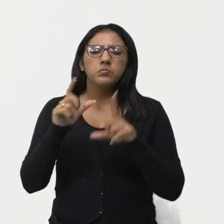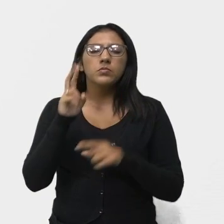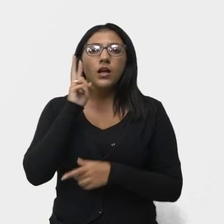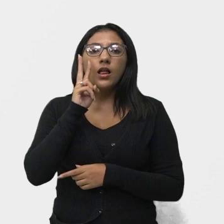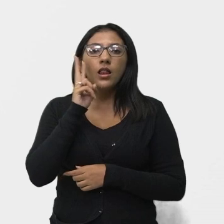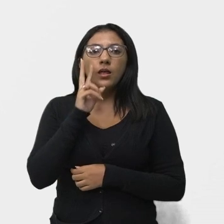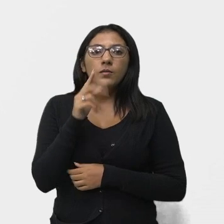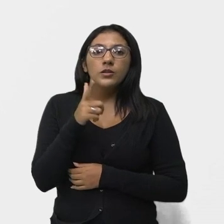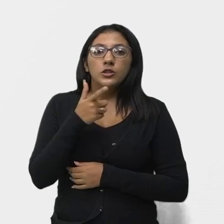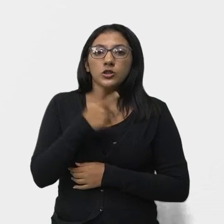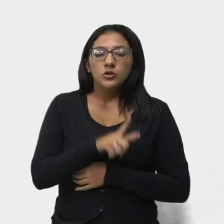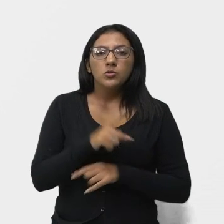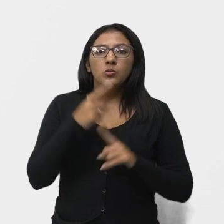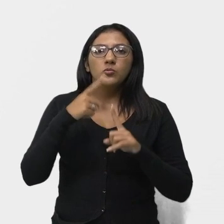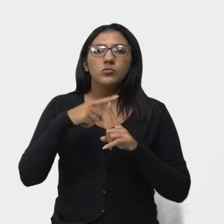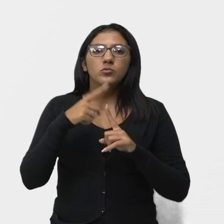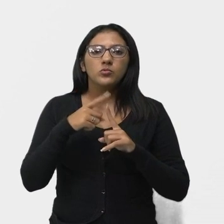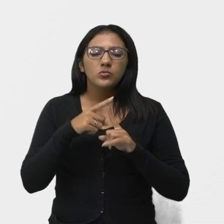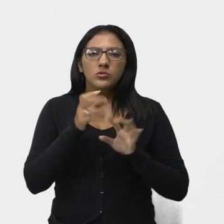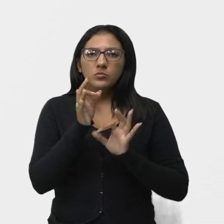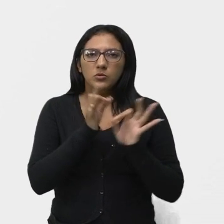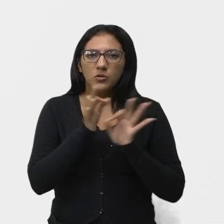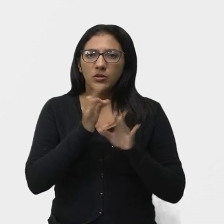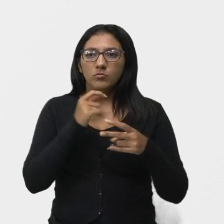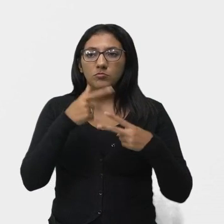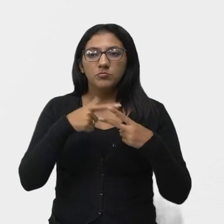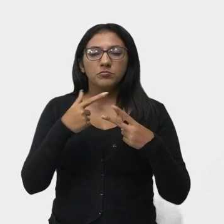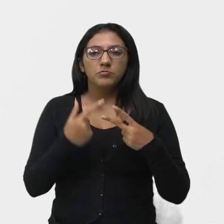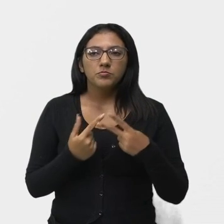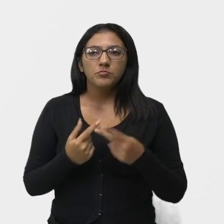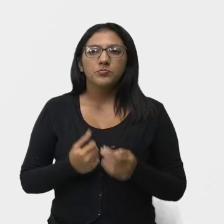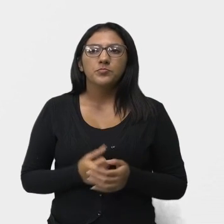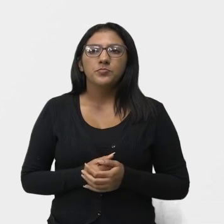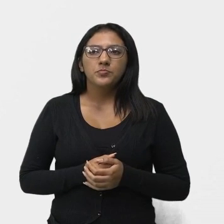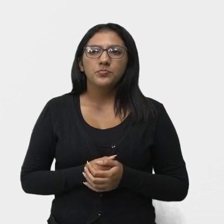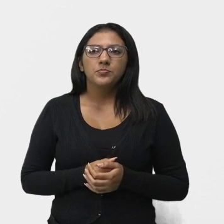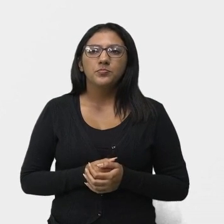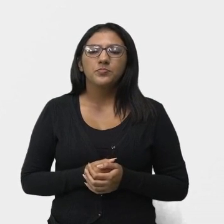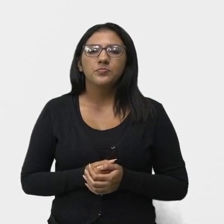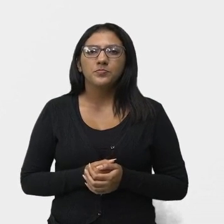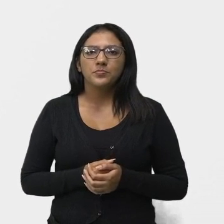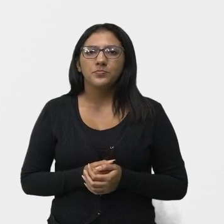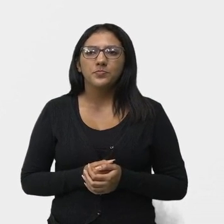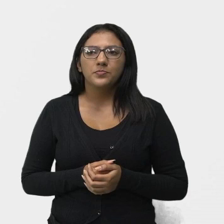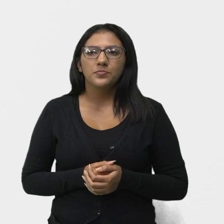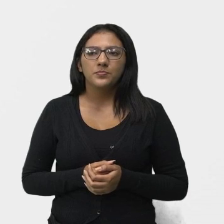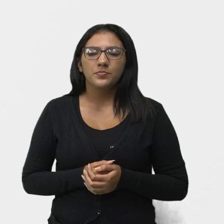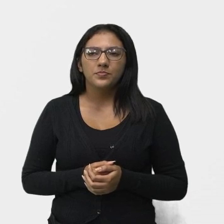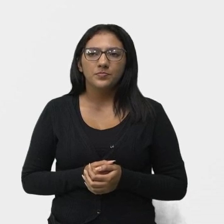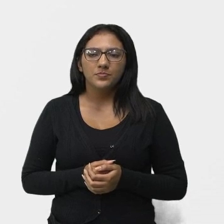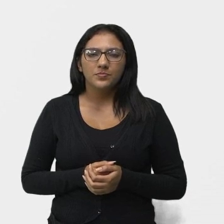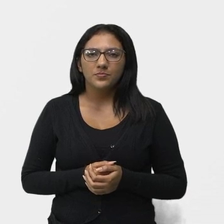aqui as grandezas diretamente e inversamente proporcionais.